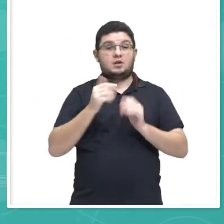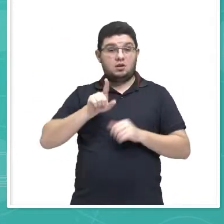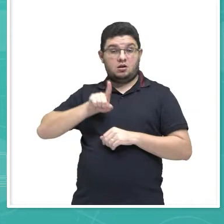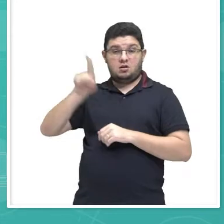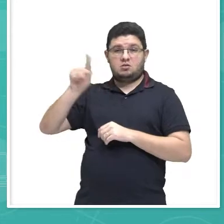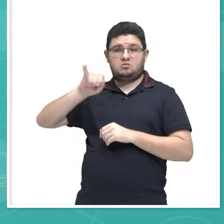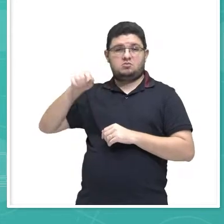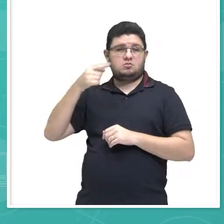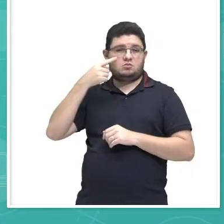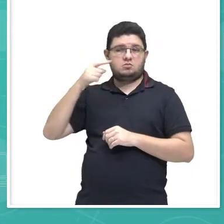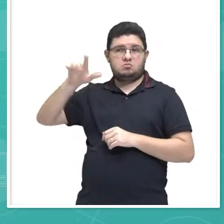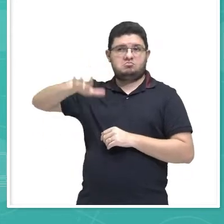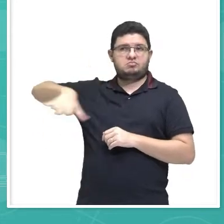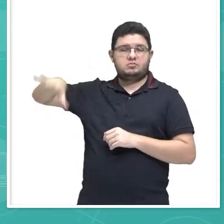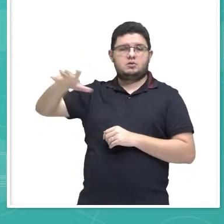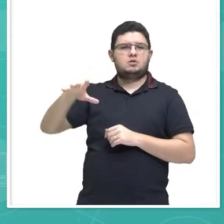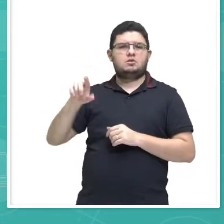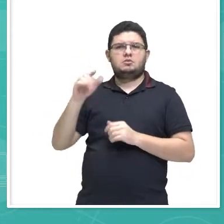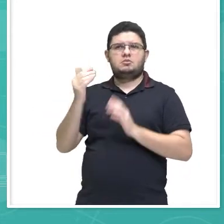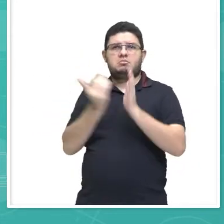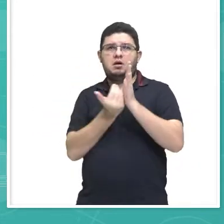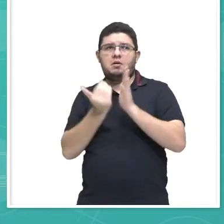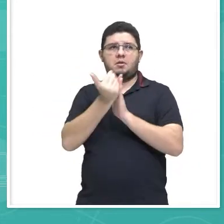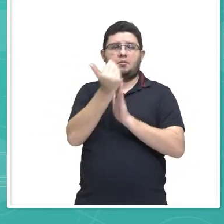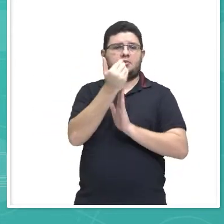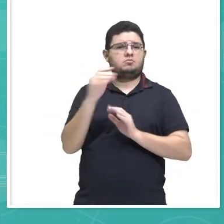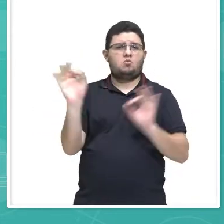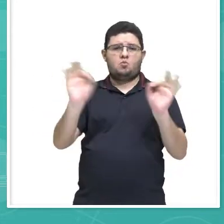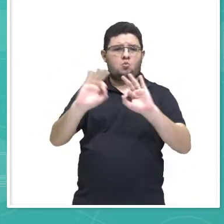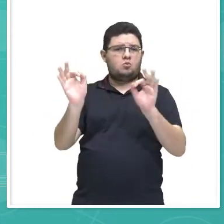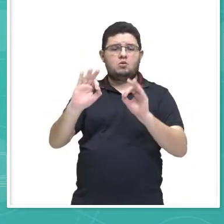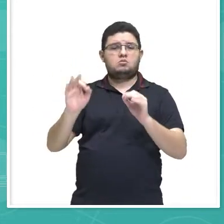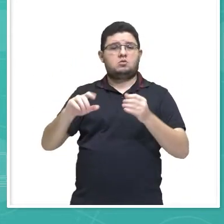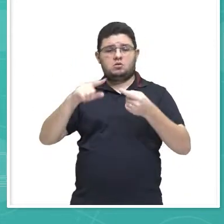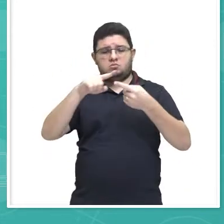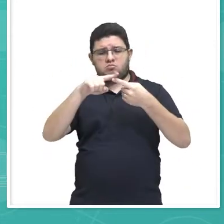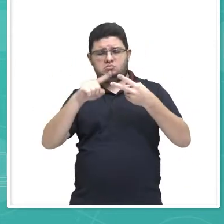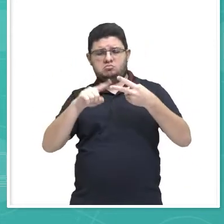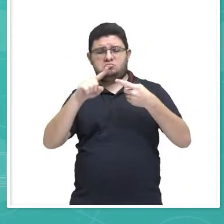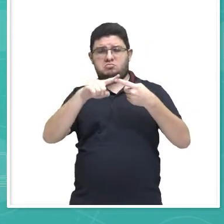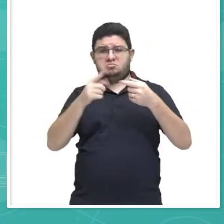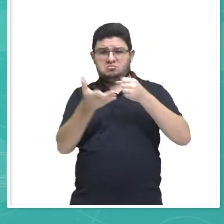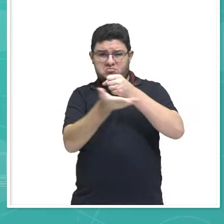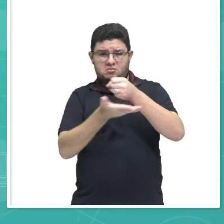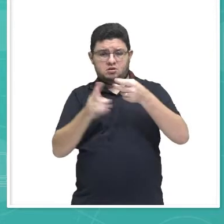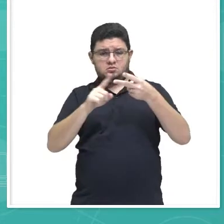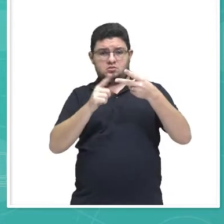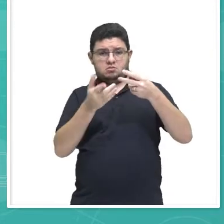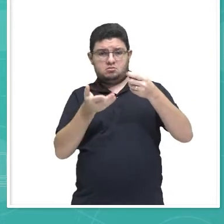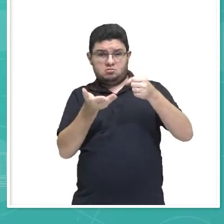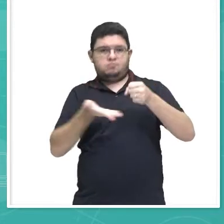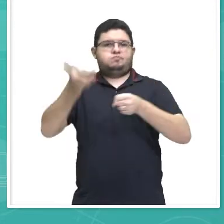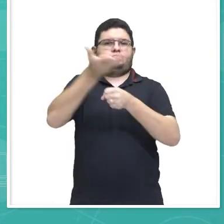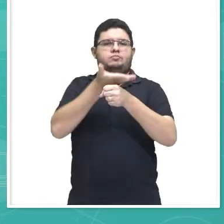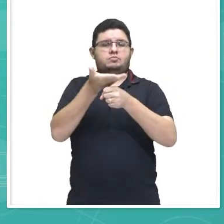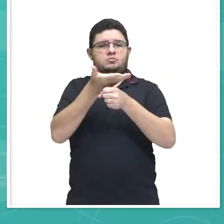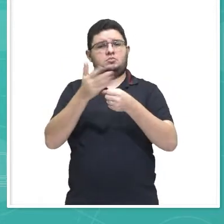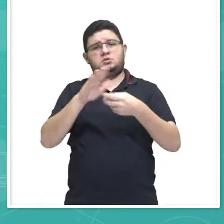era branca ou você era preta. Então, ou você era iniciante ou você era graduado. Então, você passava